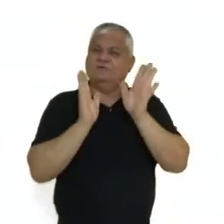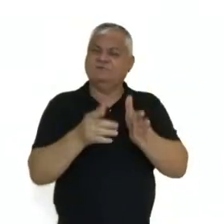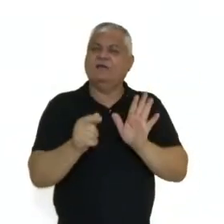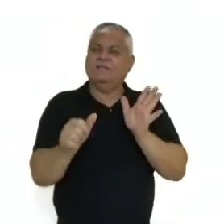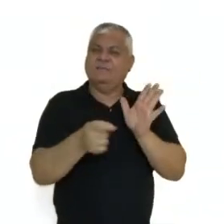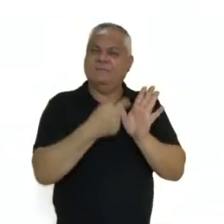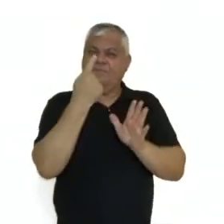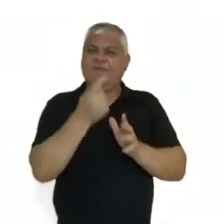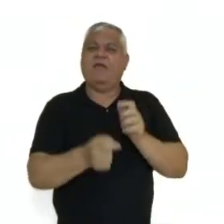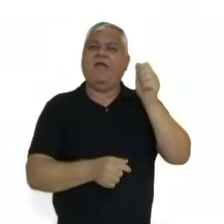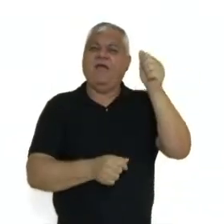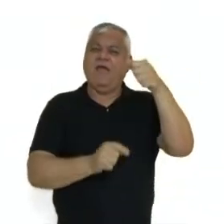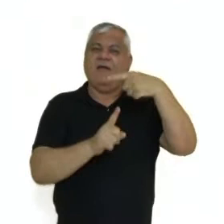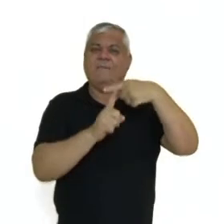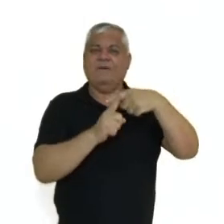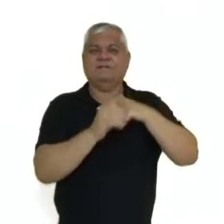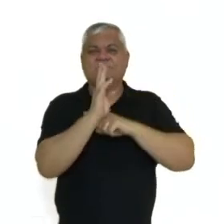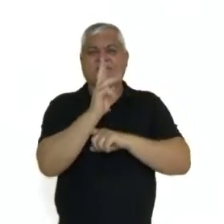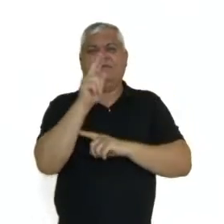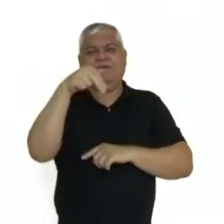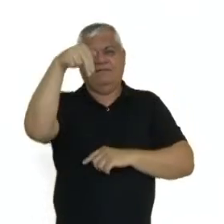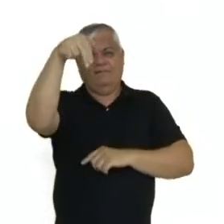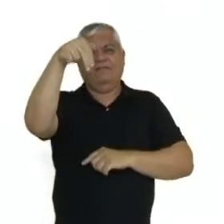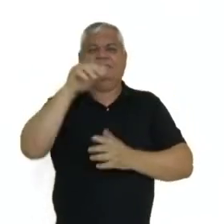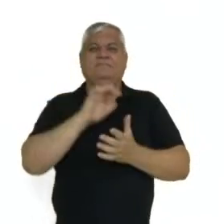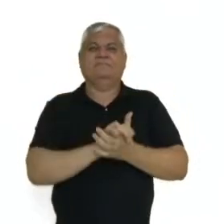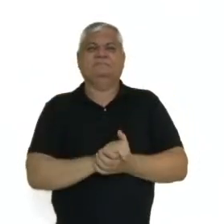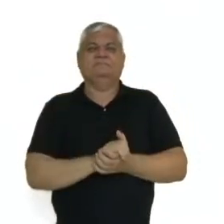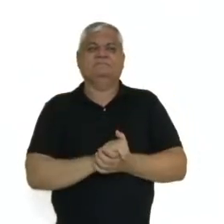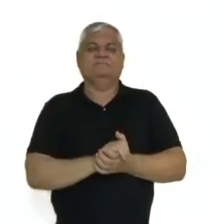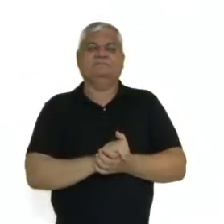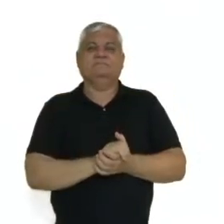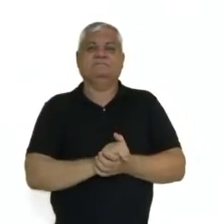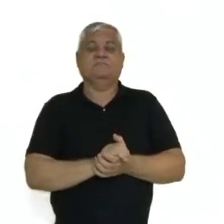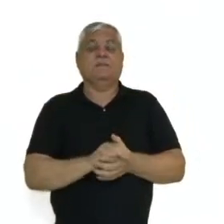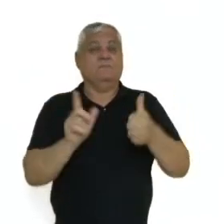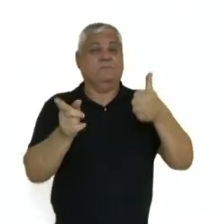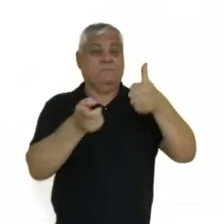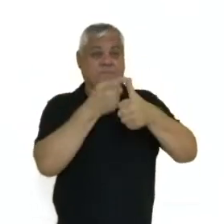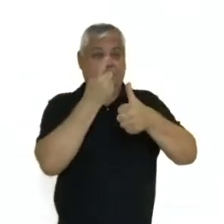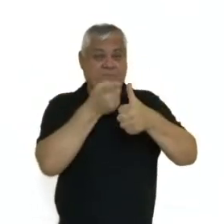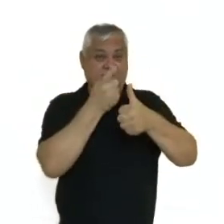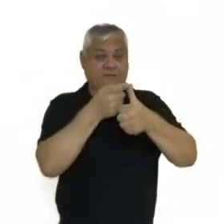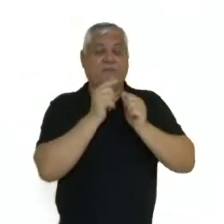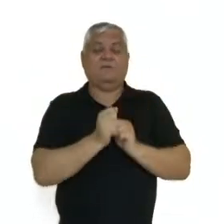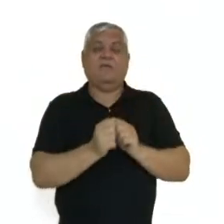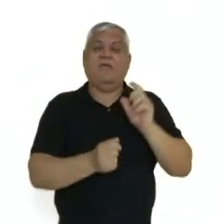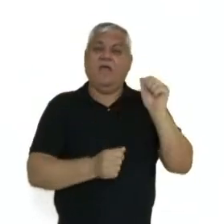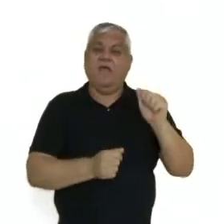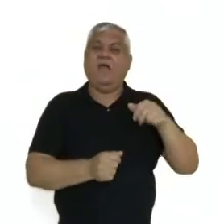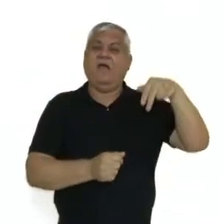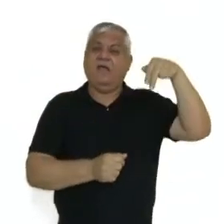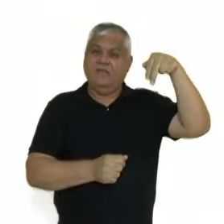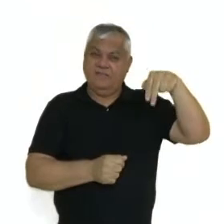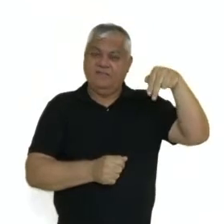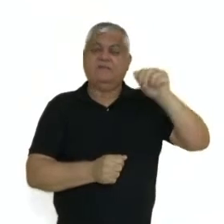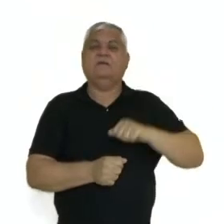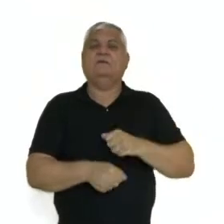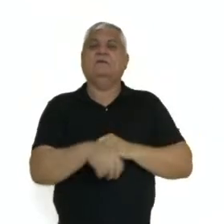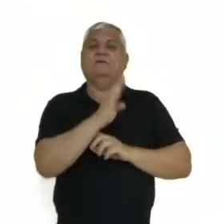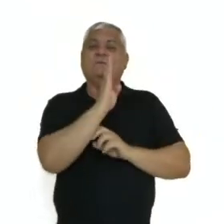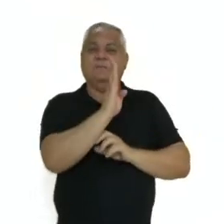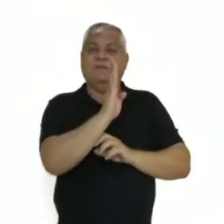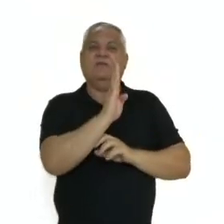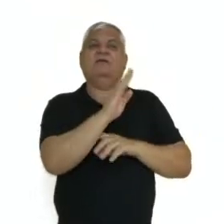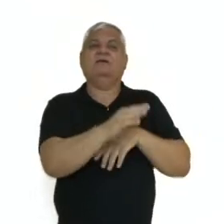na primeira tela a + b elevado a ele então eu tenho que o primeiro termo atribui-se ao expoente ao valor n